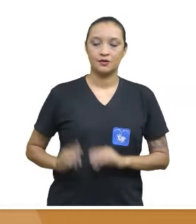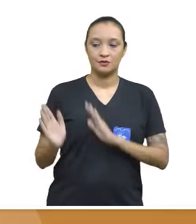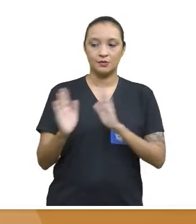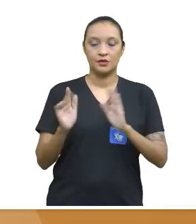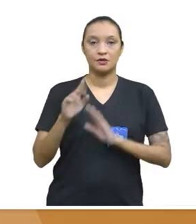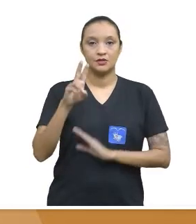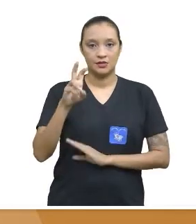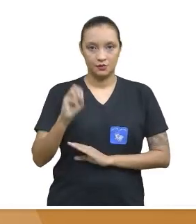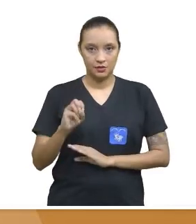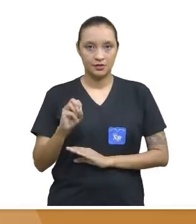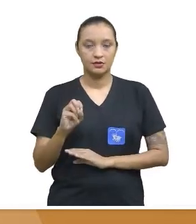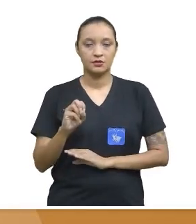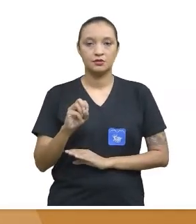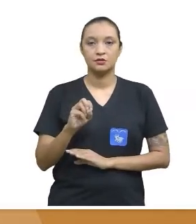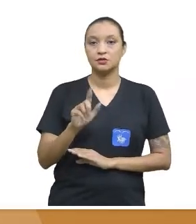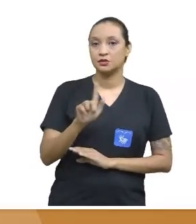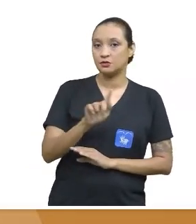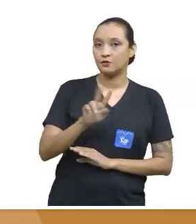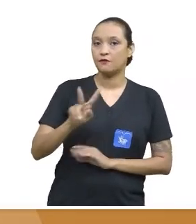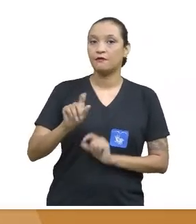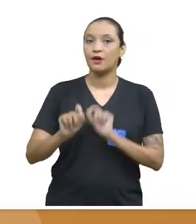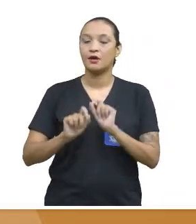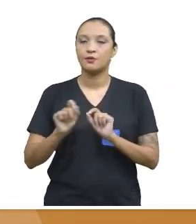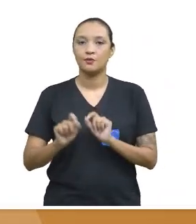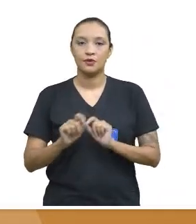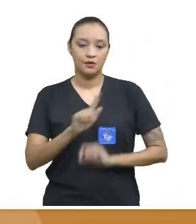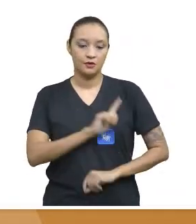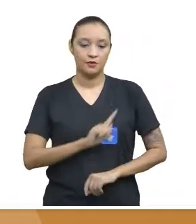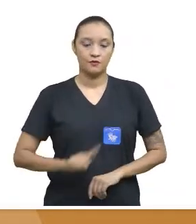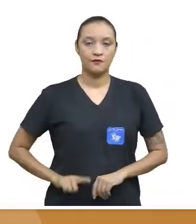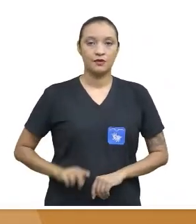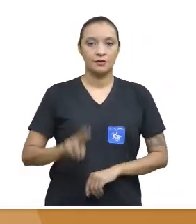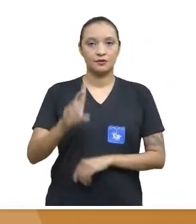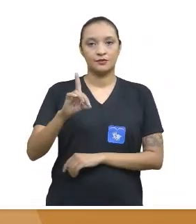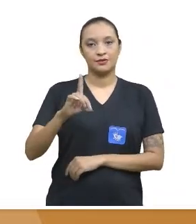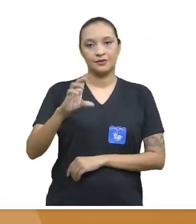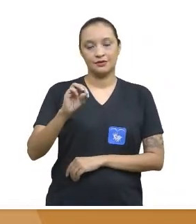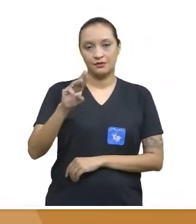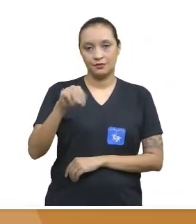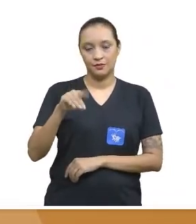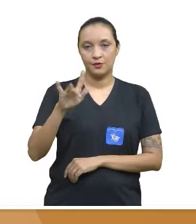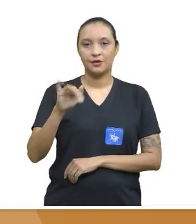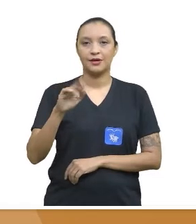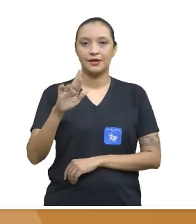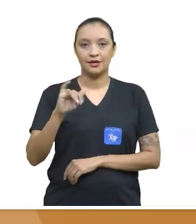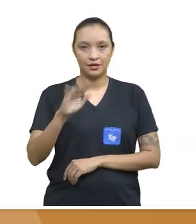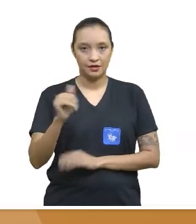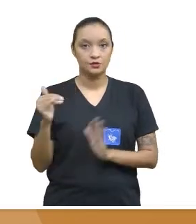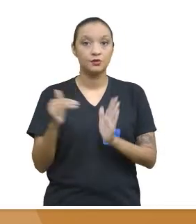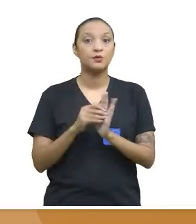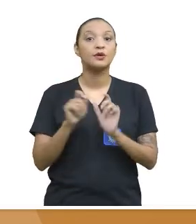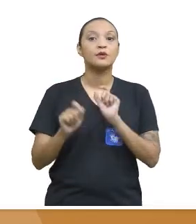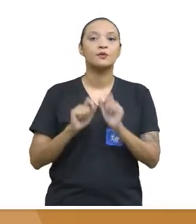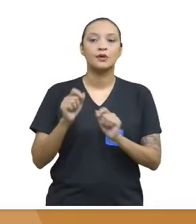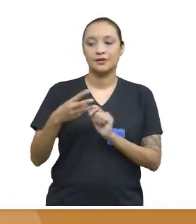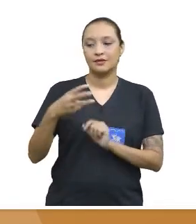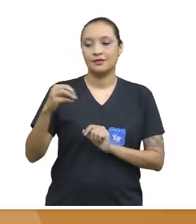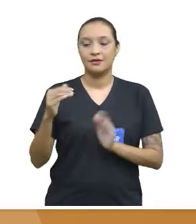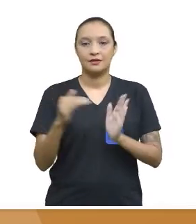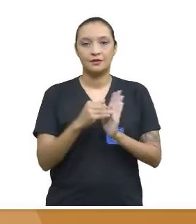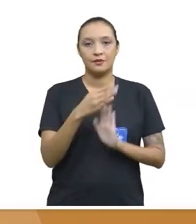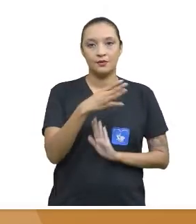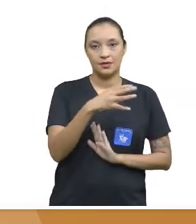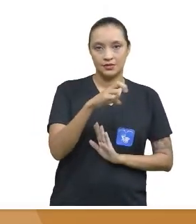confundirmos, ele é chamado de governo democrático. Então, a era Vargas é de 30 a 45, ok? E